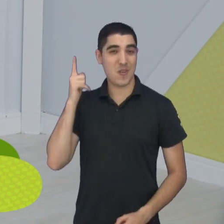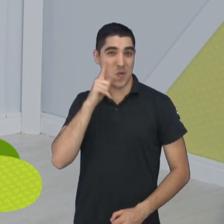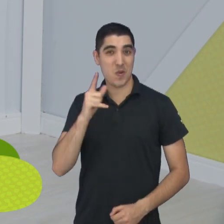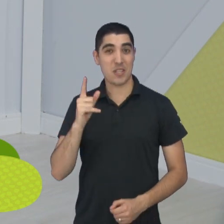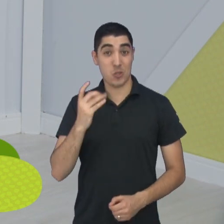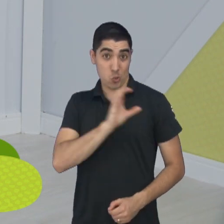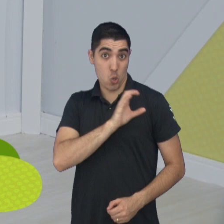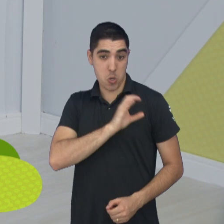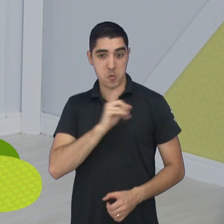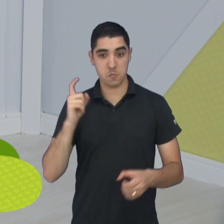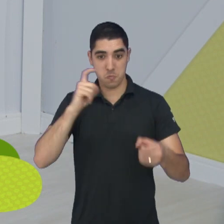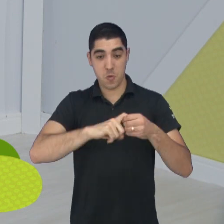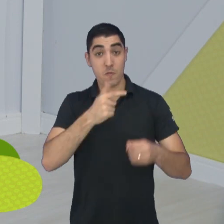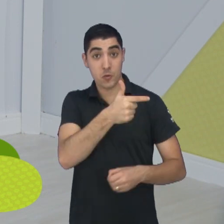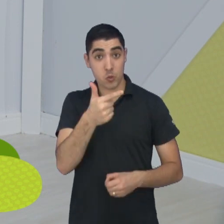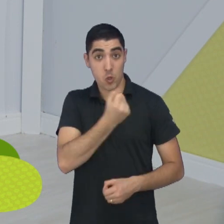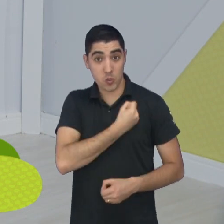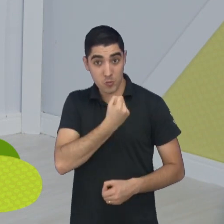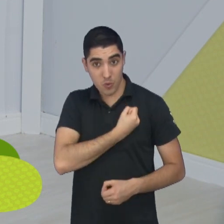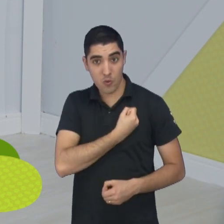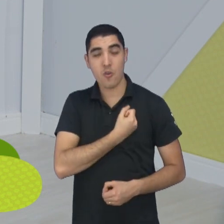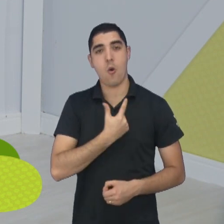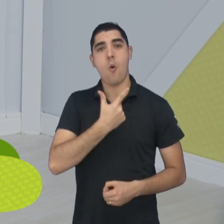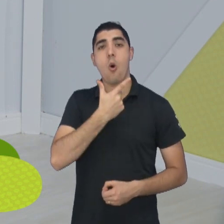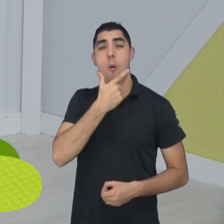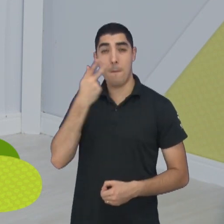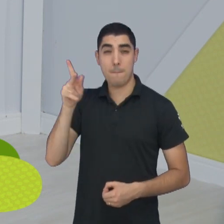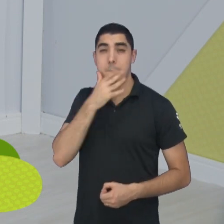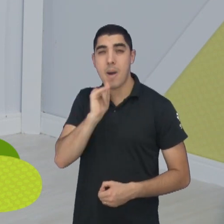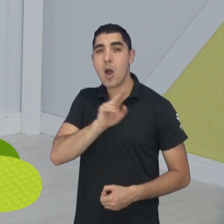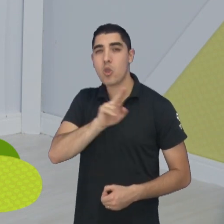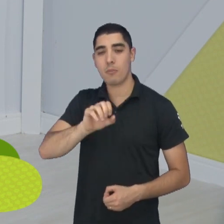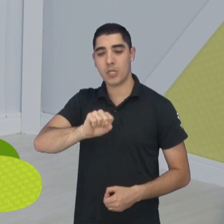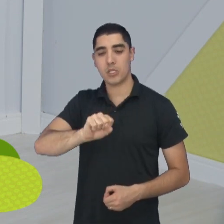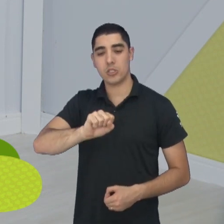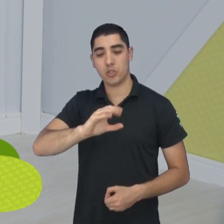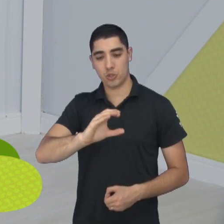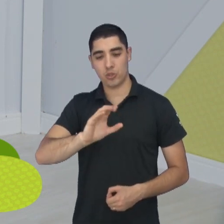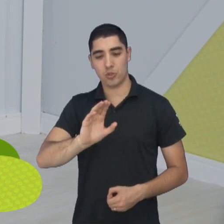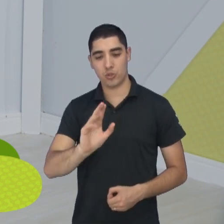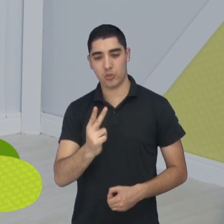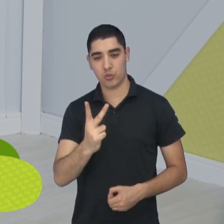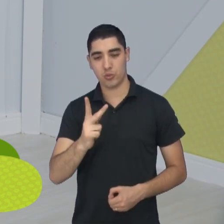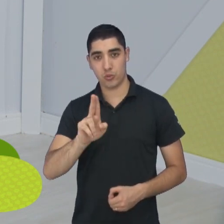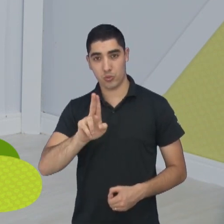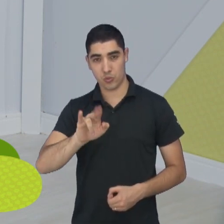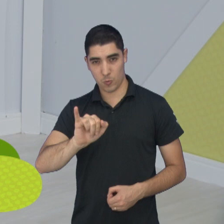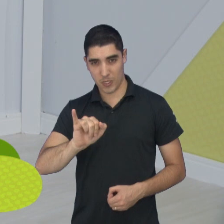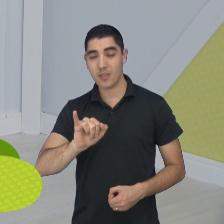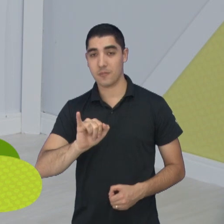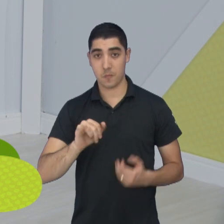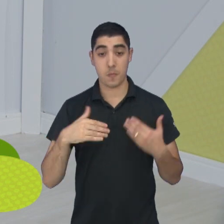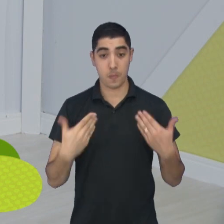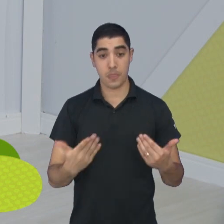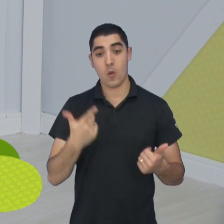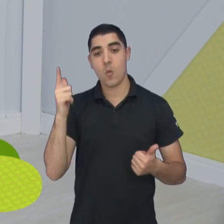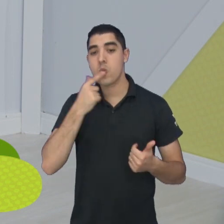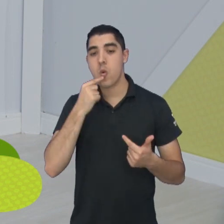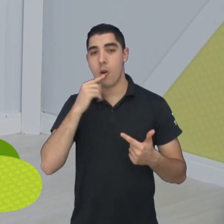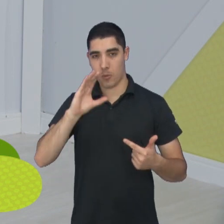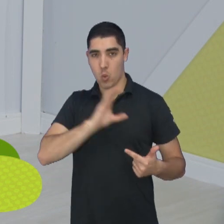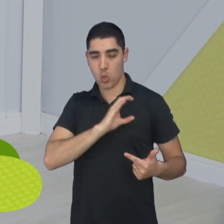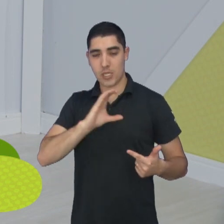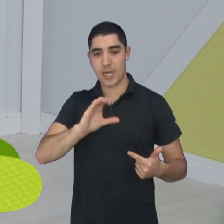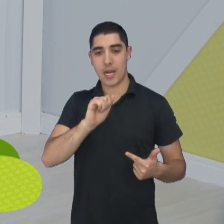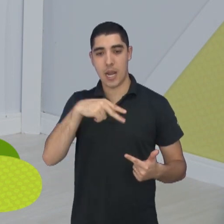e 3 assistências. Ele que é filho do Chuí, jogador histórico aí do basquete, Cauê Borges, filho do Chuí, bom jogador. O Campos, 21 pontos, 2 rebotes